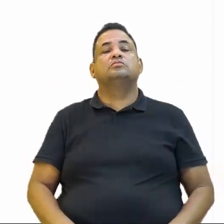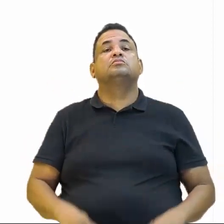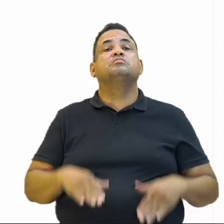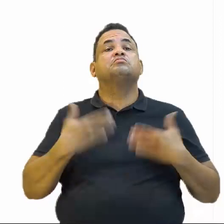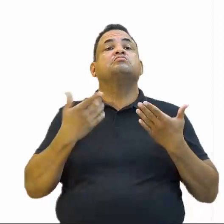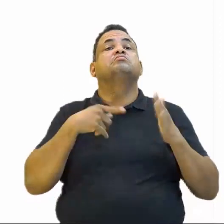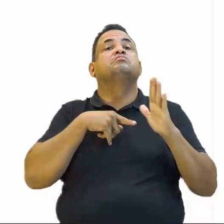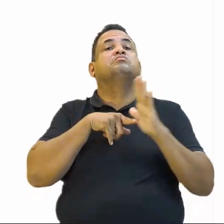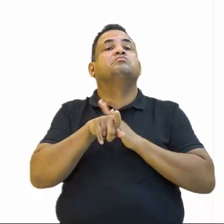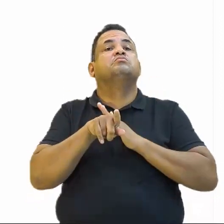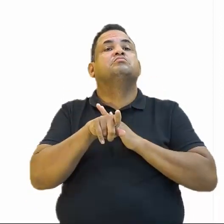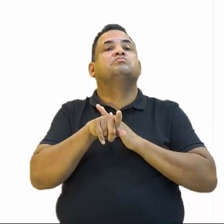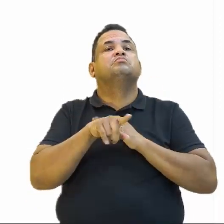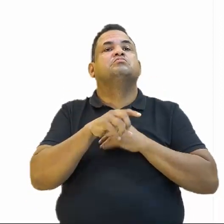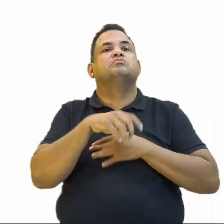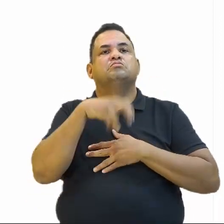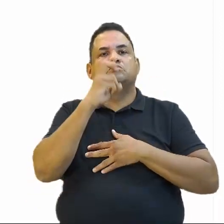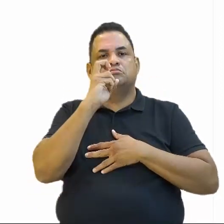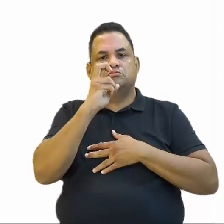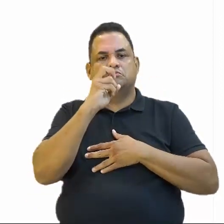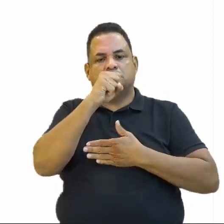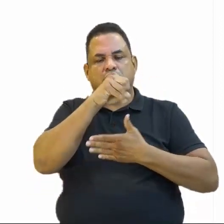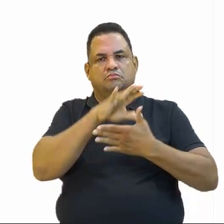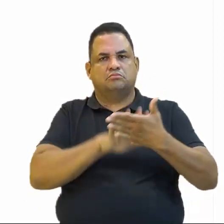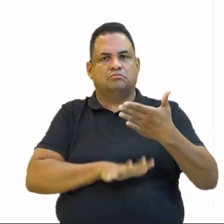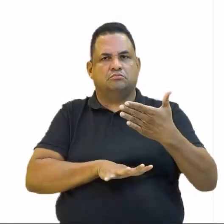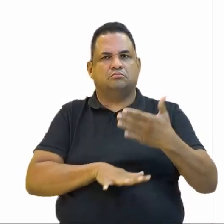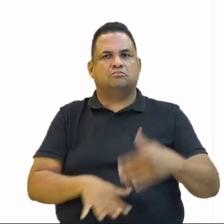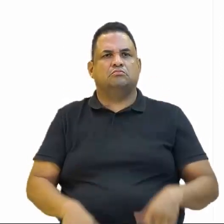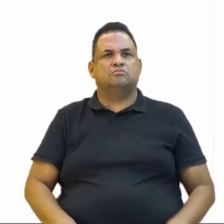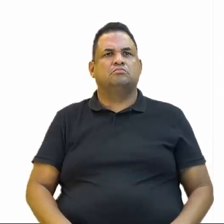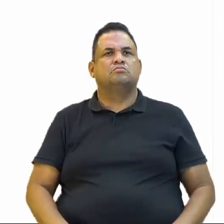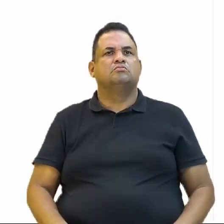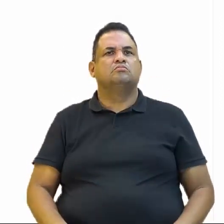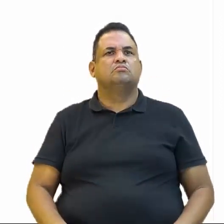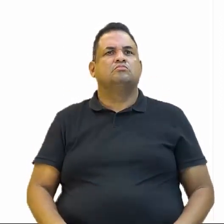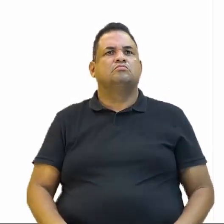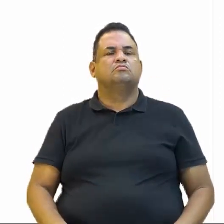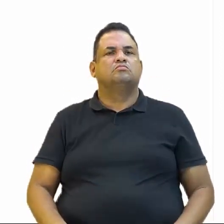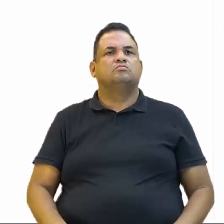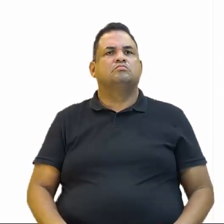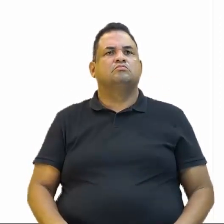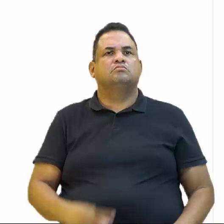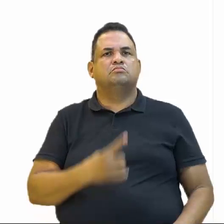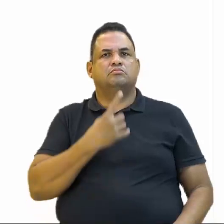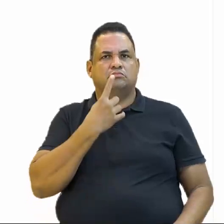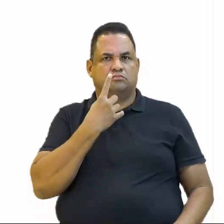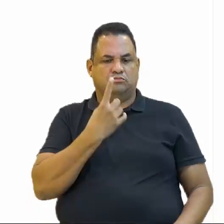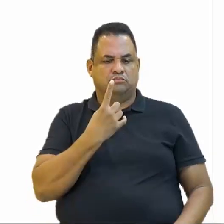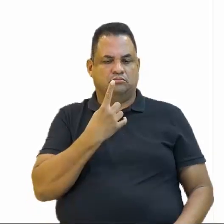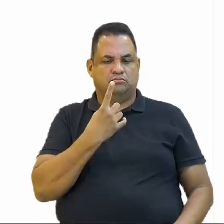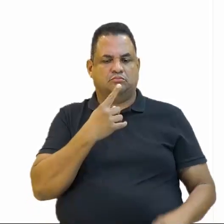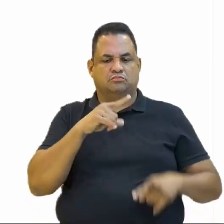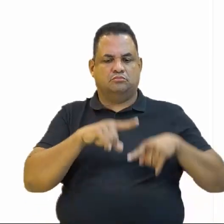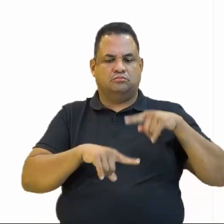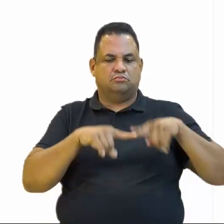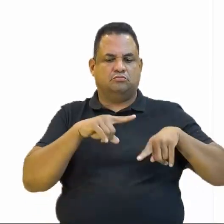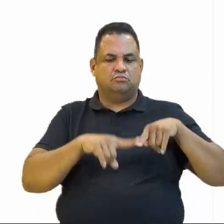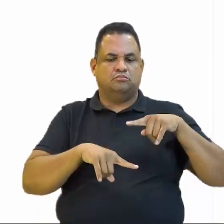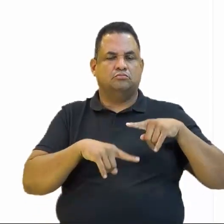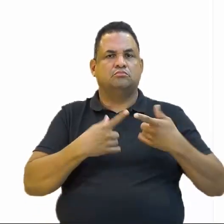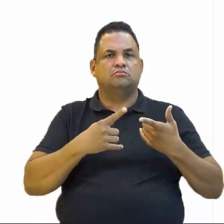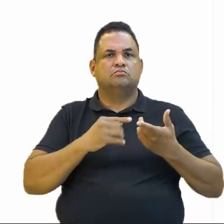dá 5 alternativas para a gente. Ele quer um composto químico que